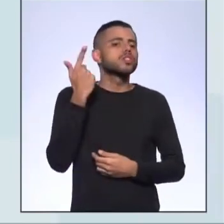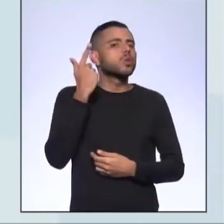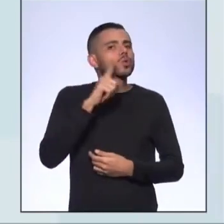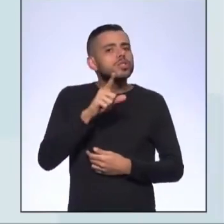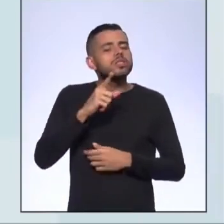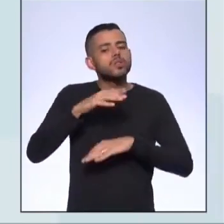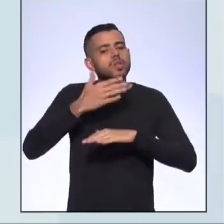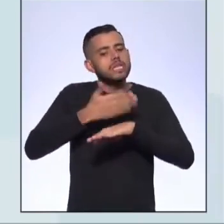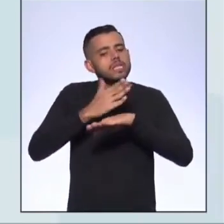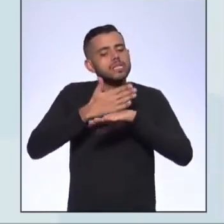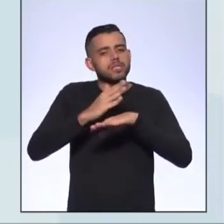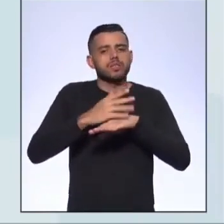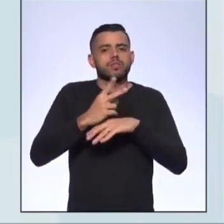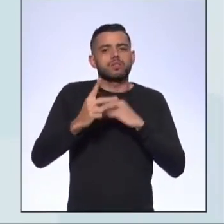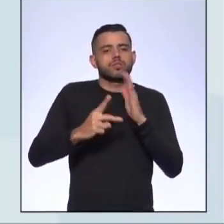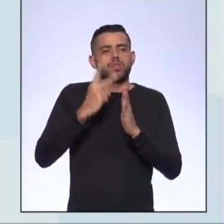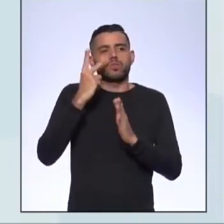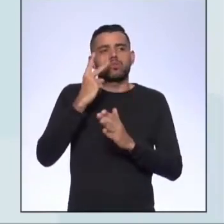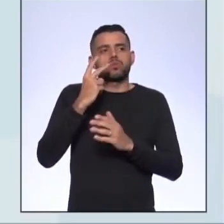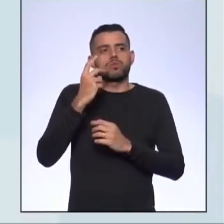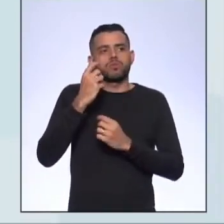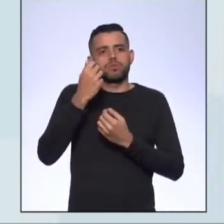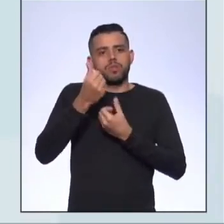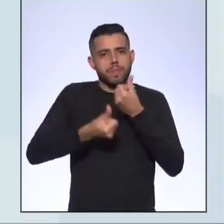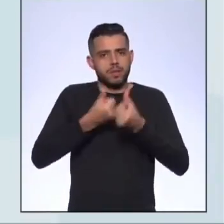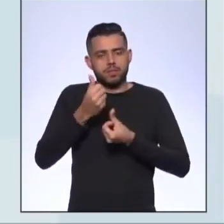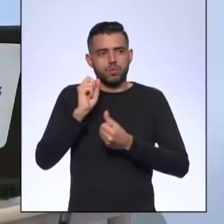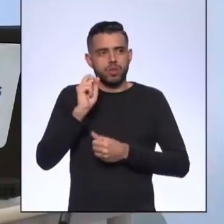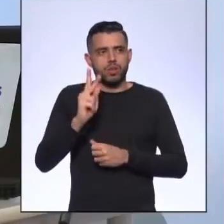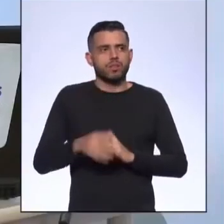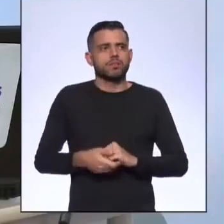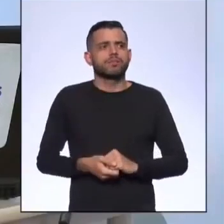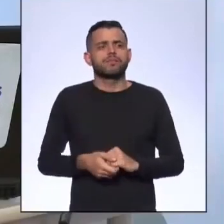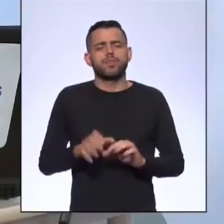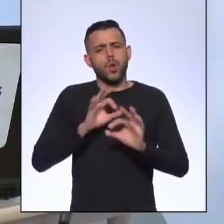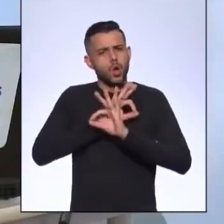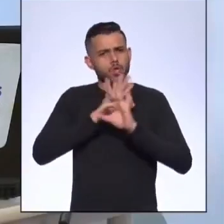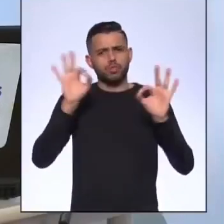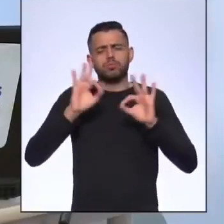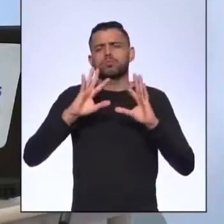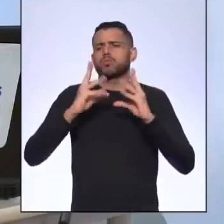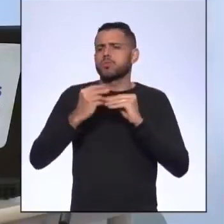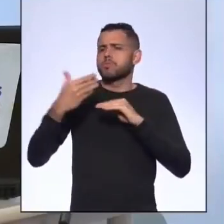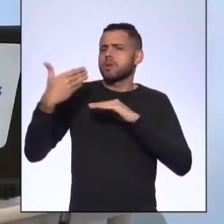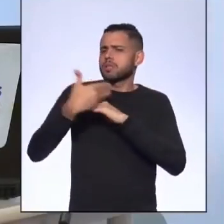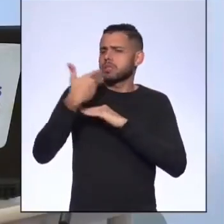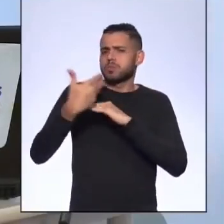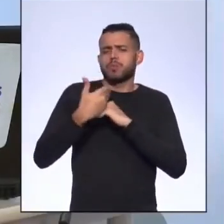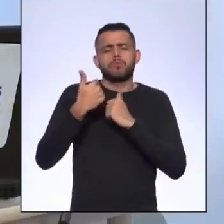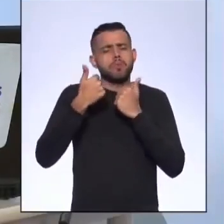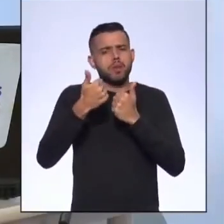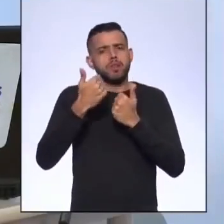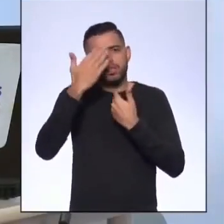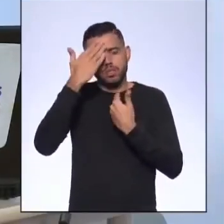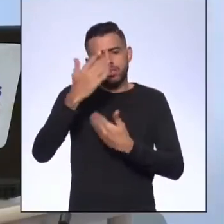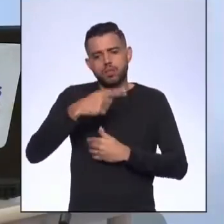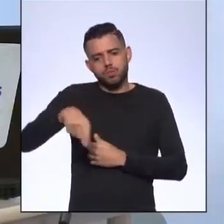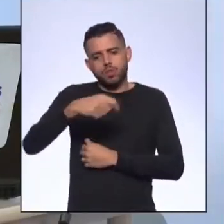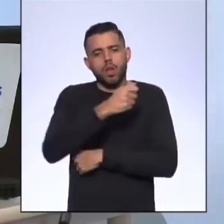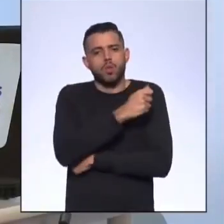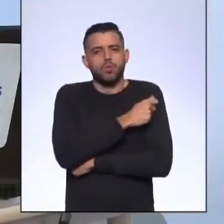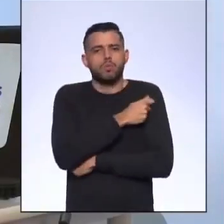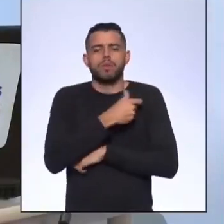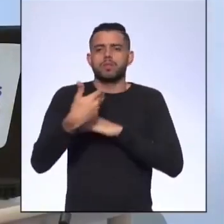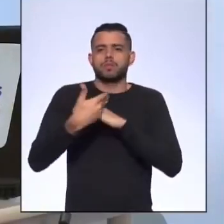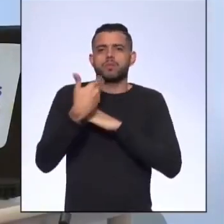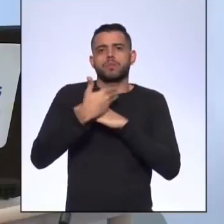exercícios aí do segundo bimestre. Beleza, Fabião? Algum comentário aí? Tranquilo? Ótimo, a galera participou bem, agradecer a participação dos alunos, muito